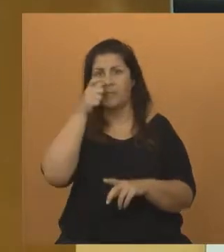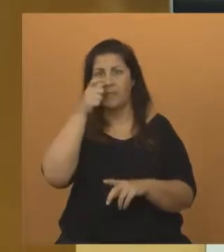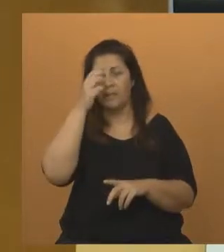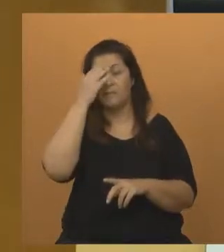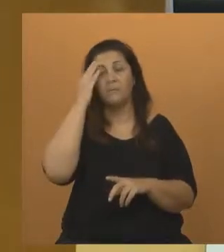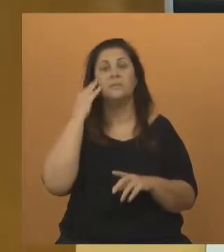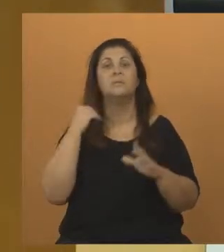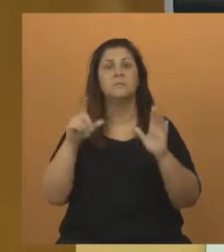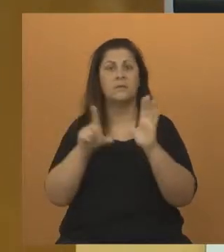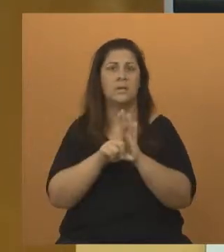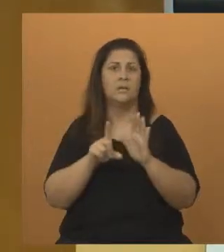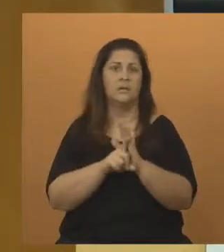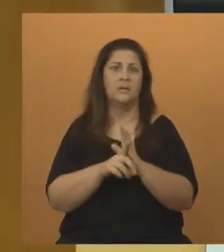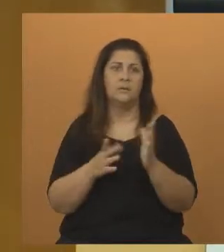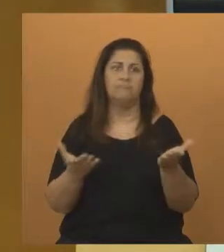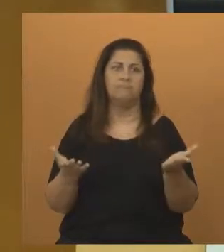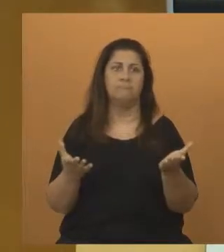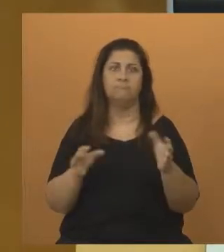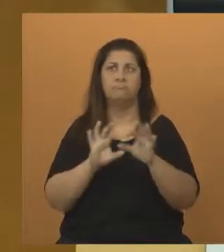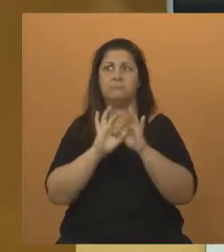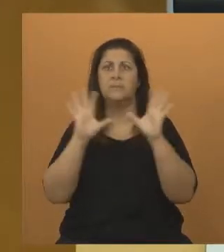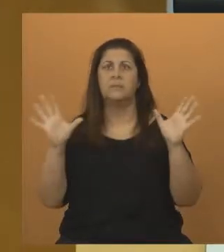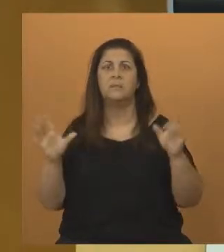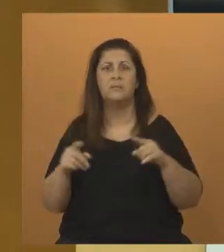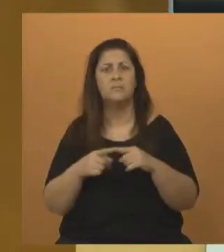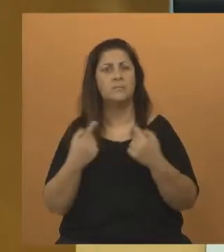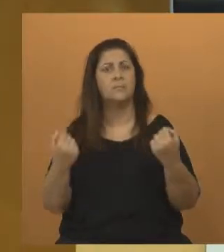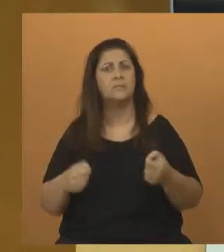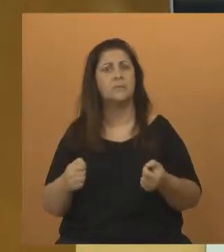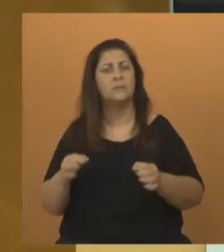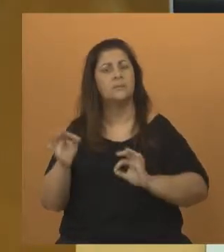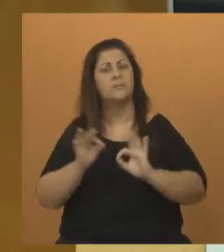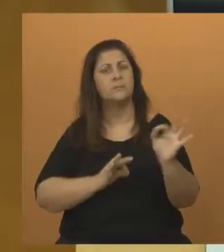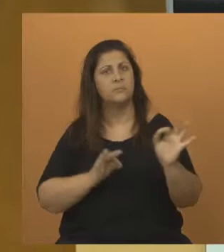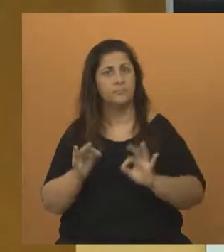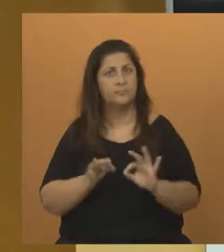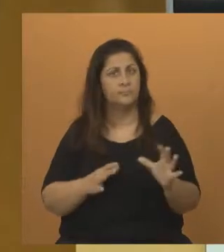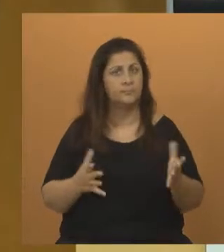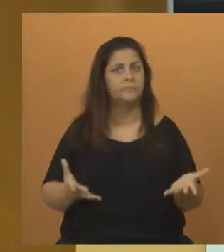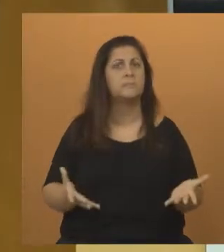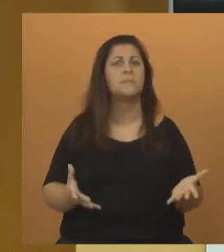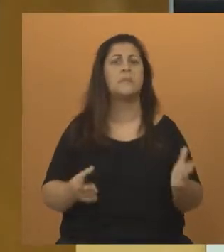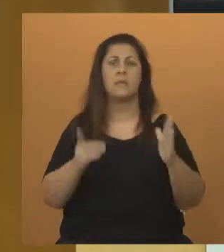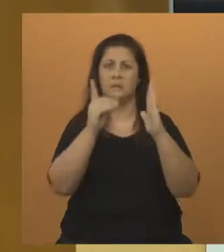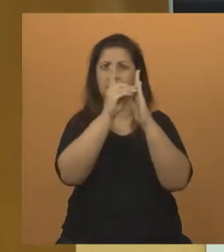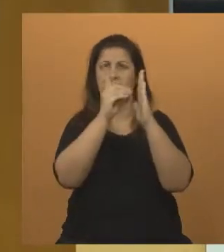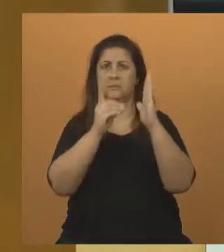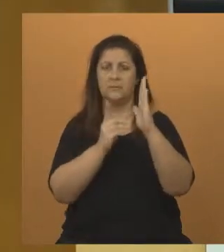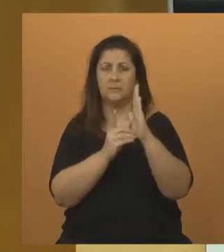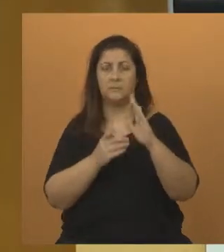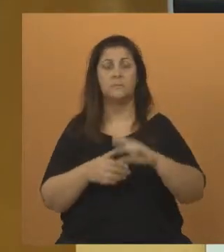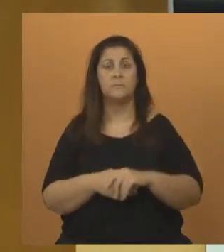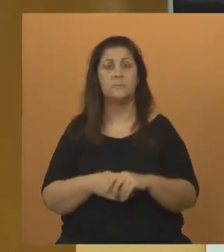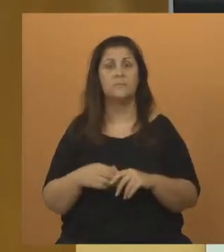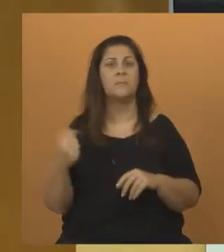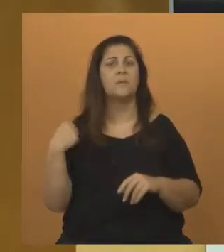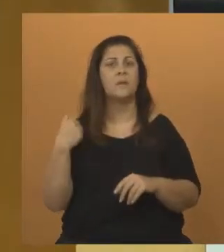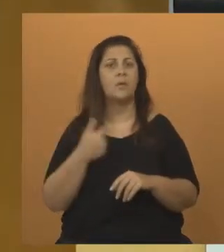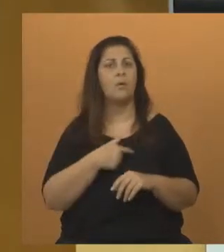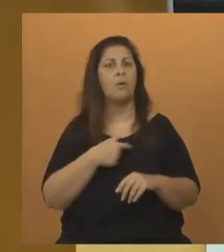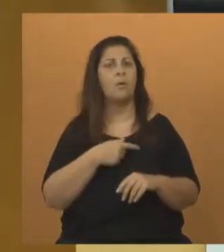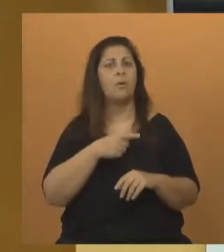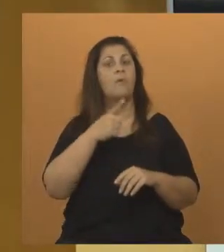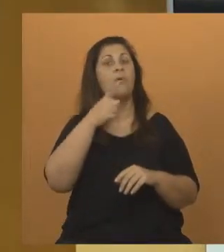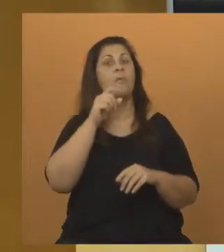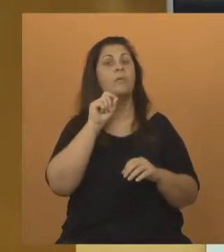lei, ela é genérica, mas que precisa isso ser adequado por meio de decreto, no termo, para que a gente discipline esse